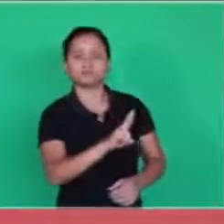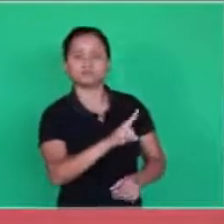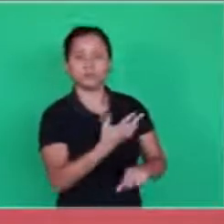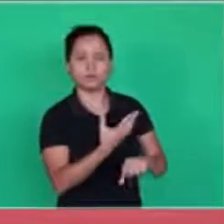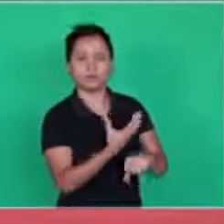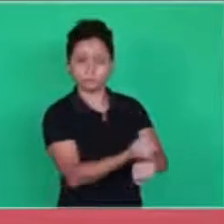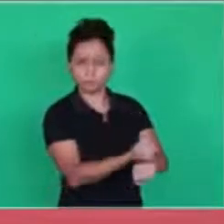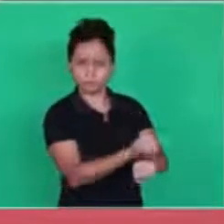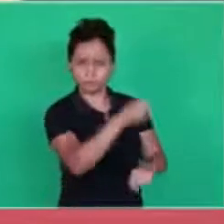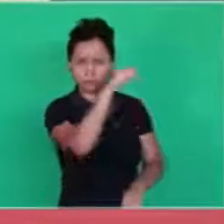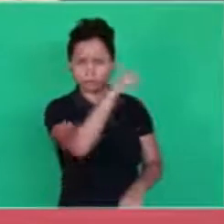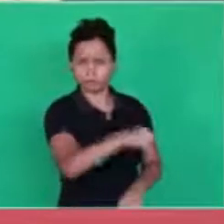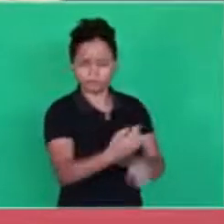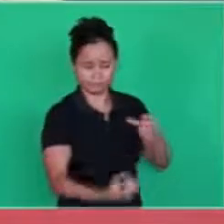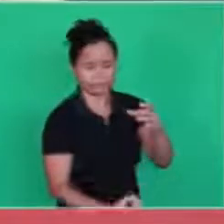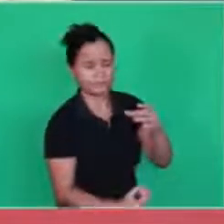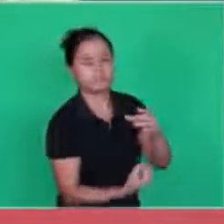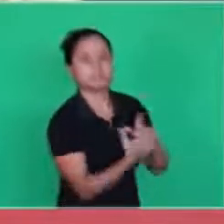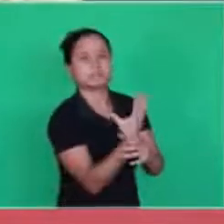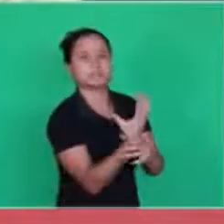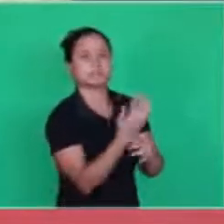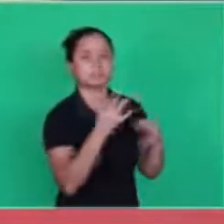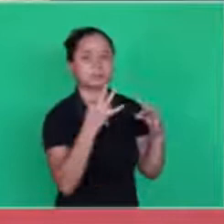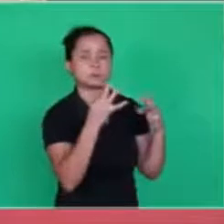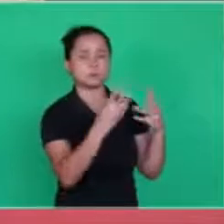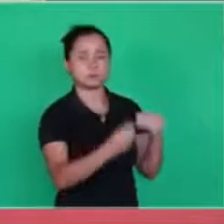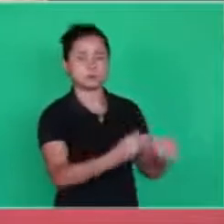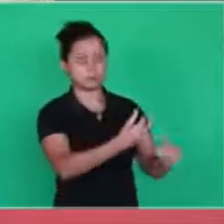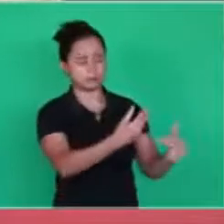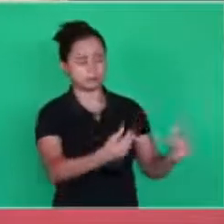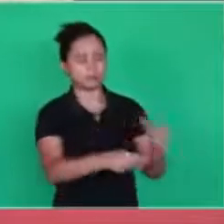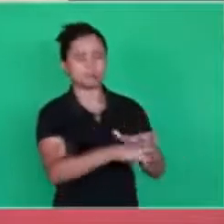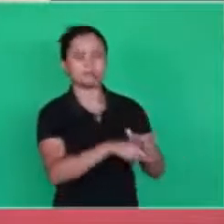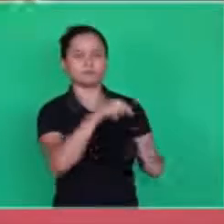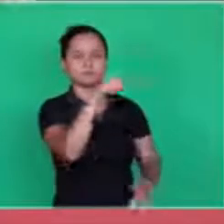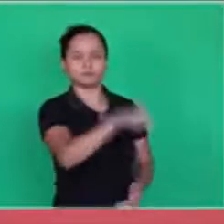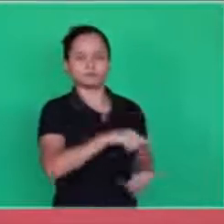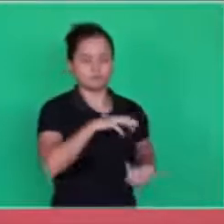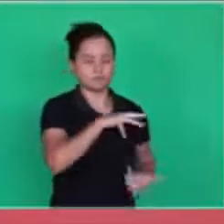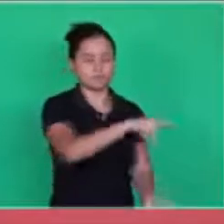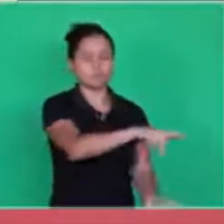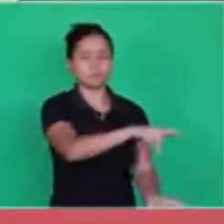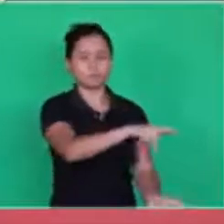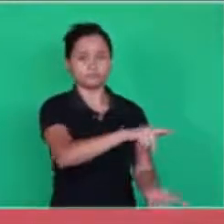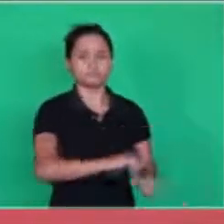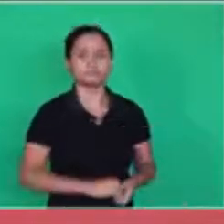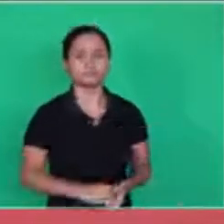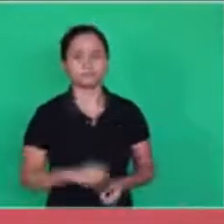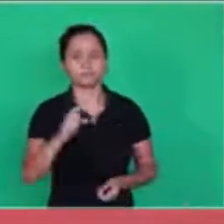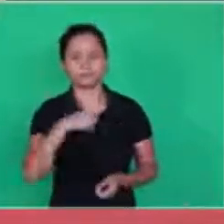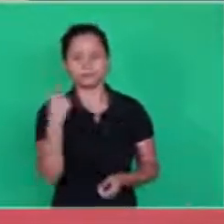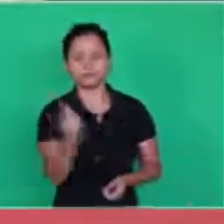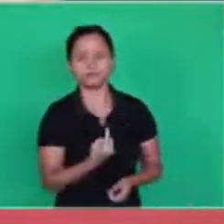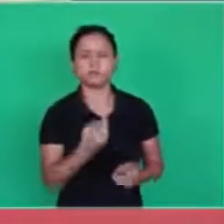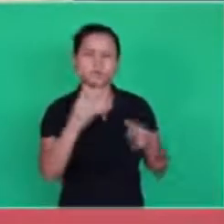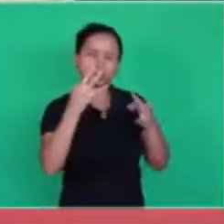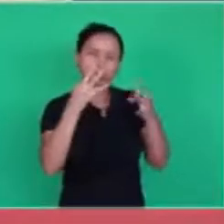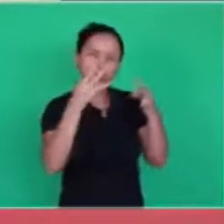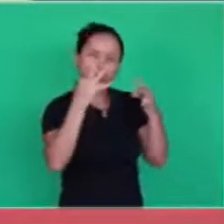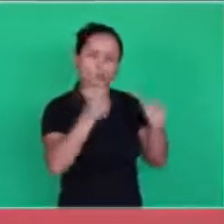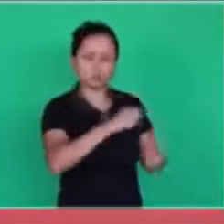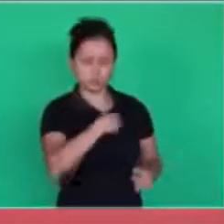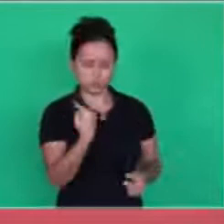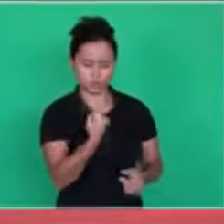criar todas as coisas da obra criadora. Então, o mundo está, nós todos estamos aqui nessa